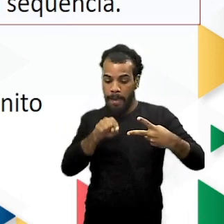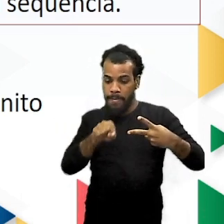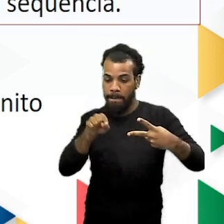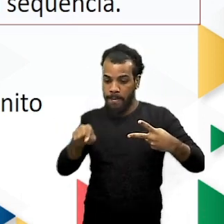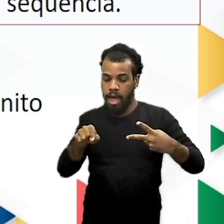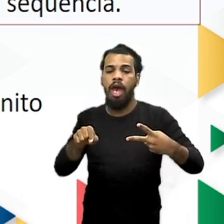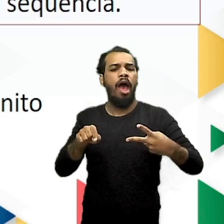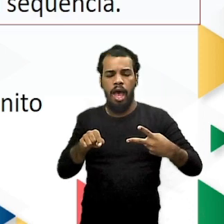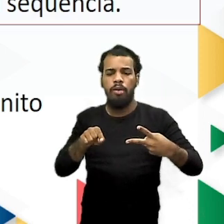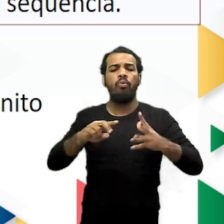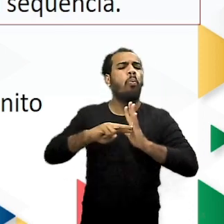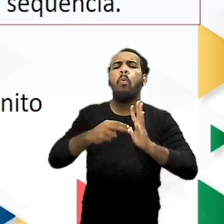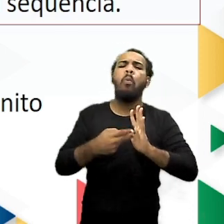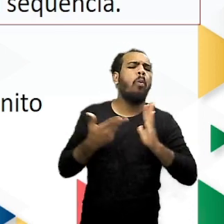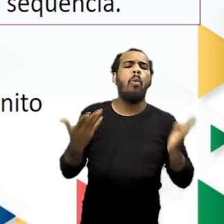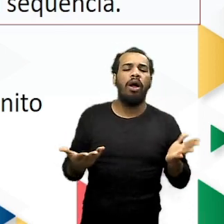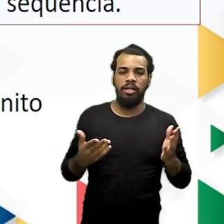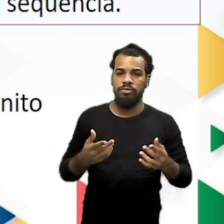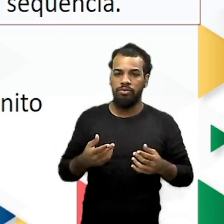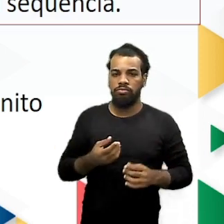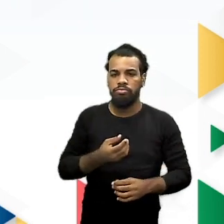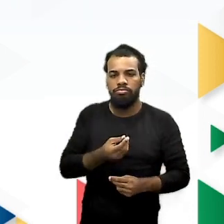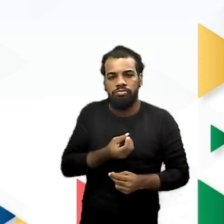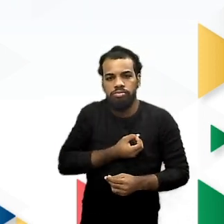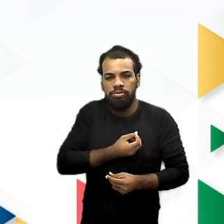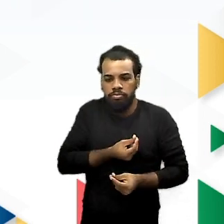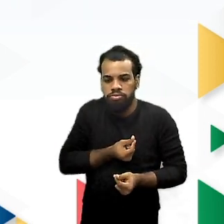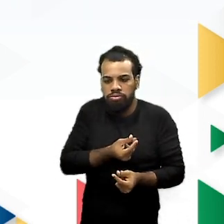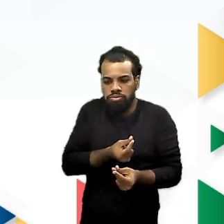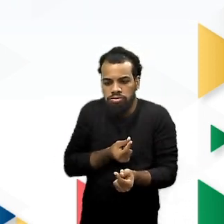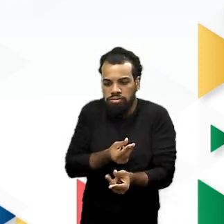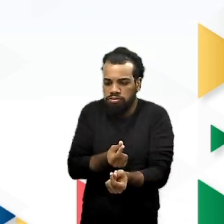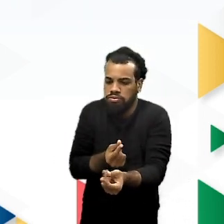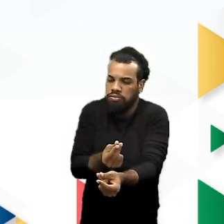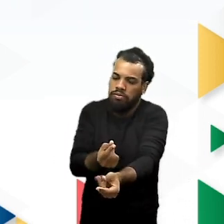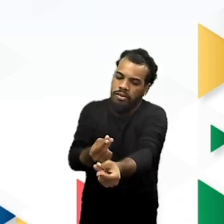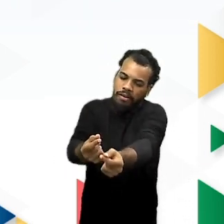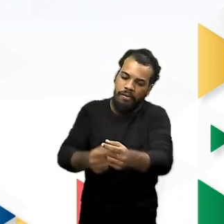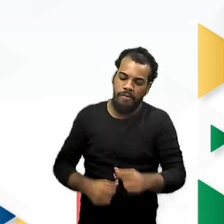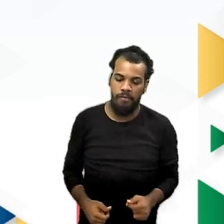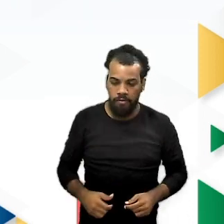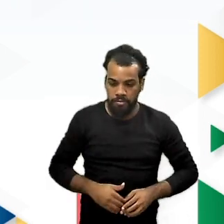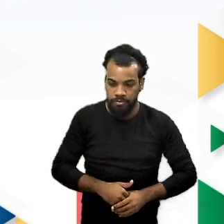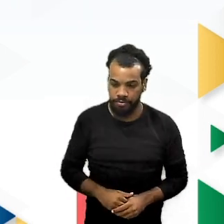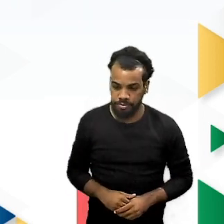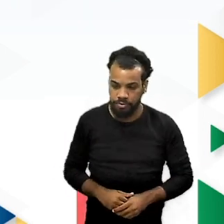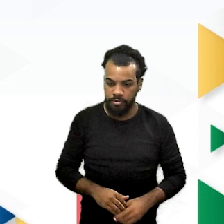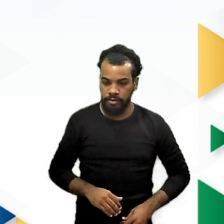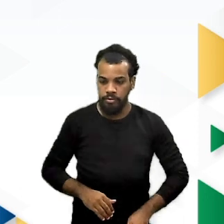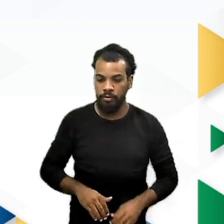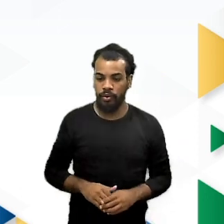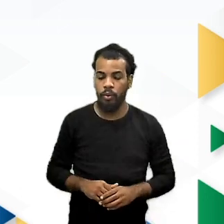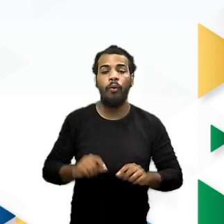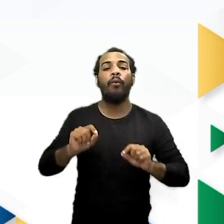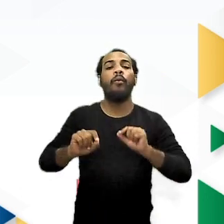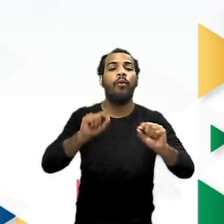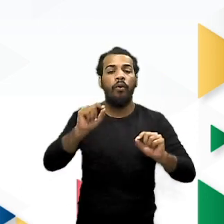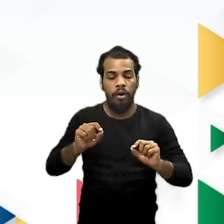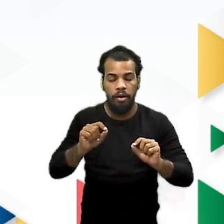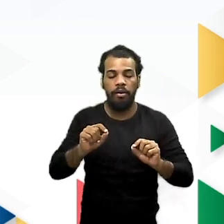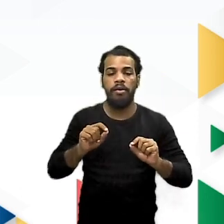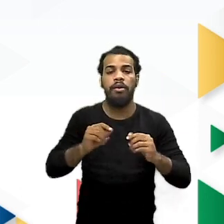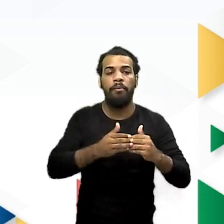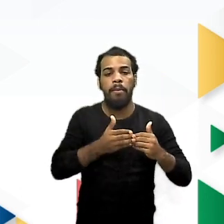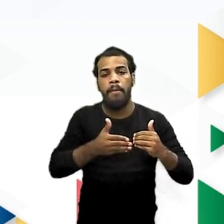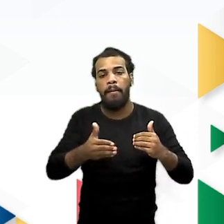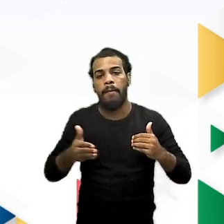reticência dos 3 pontinhos. Tranquilo até aí? Então vamos seguir para a gente poder colocar o que é uma sequência finita e o